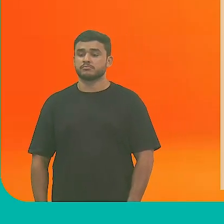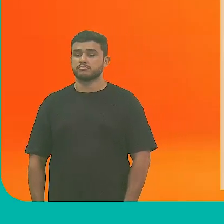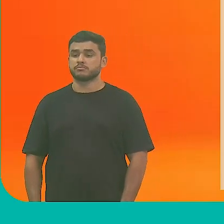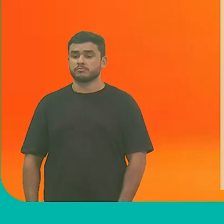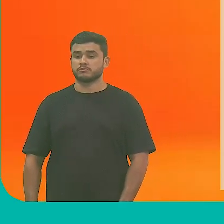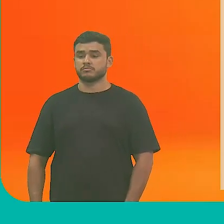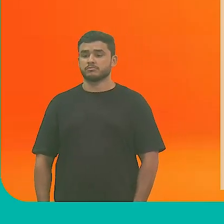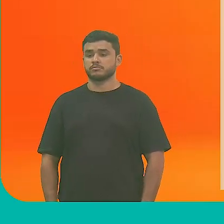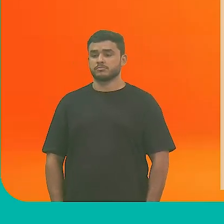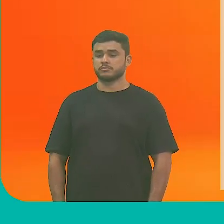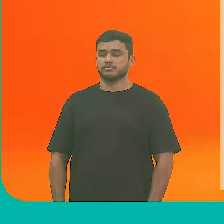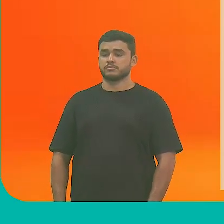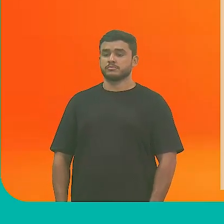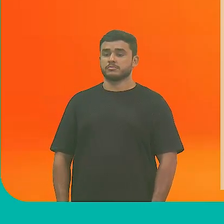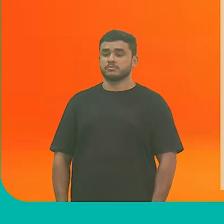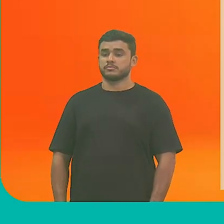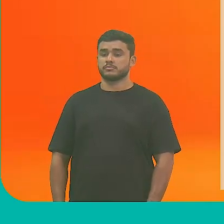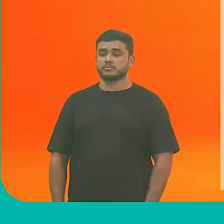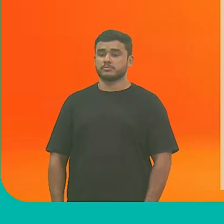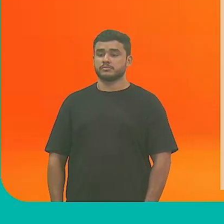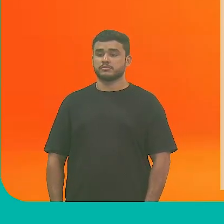Porque ele o quê?